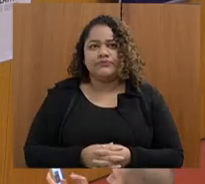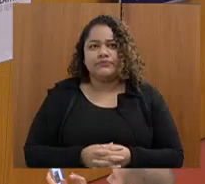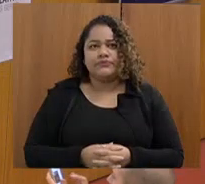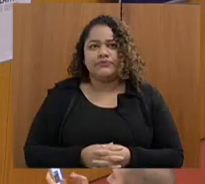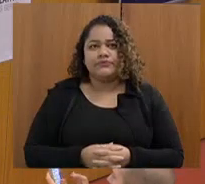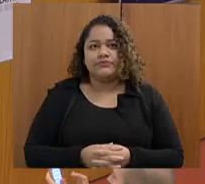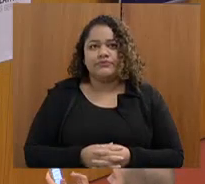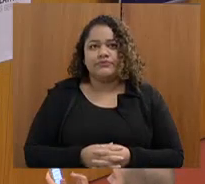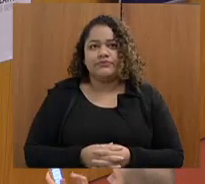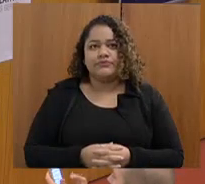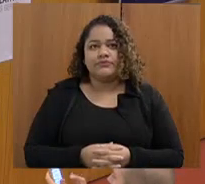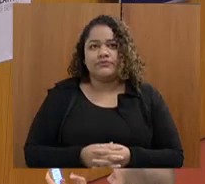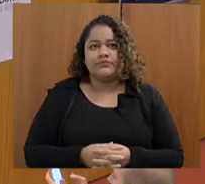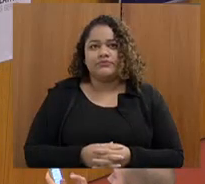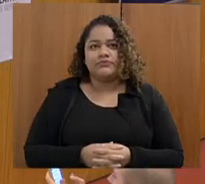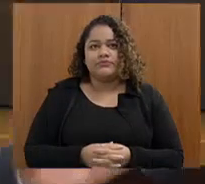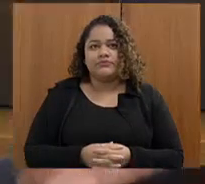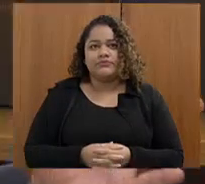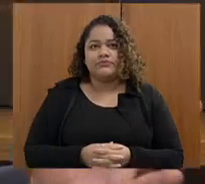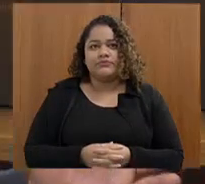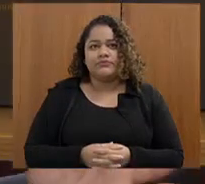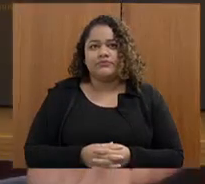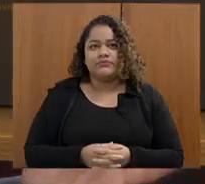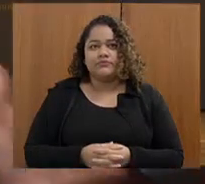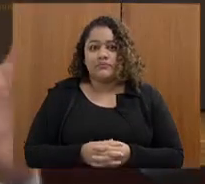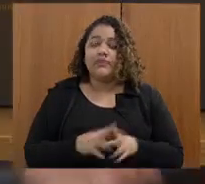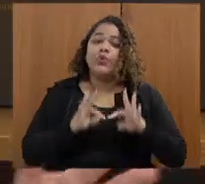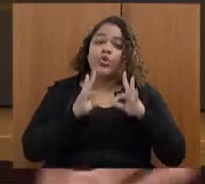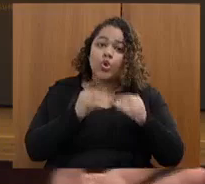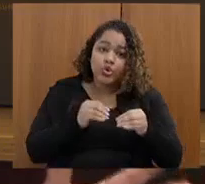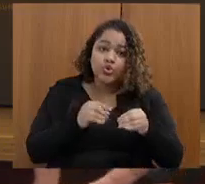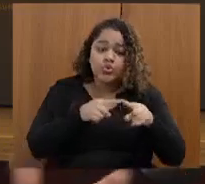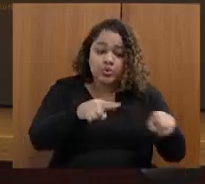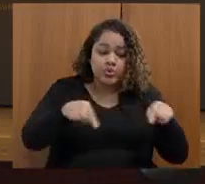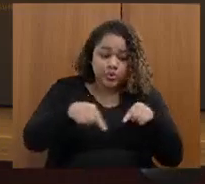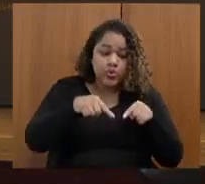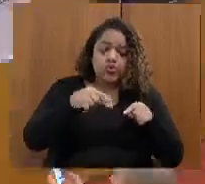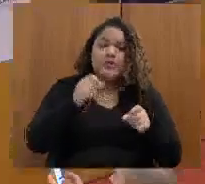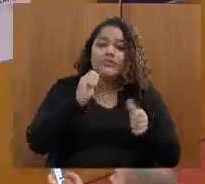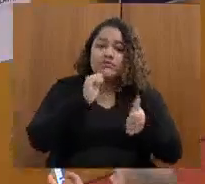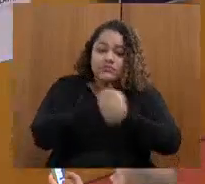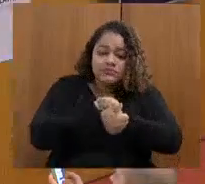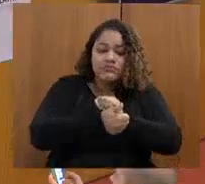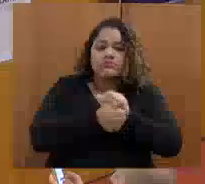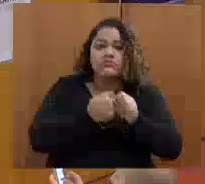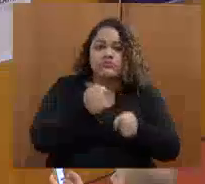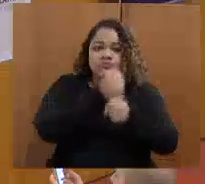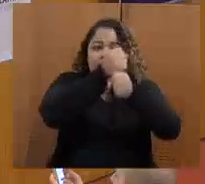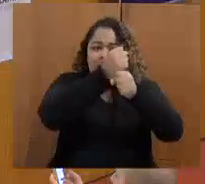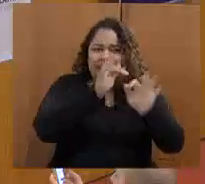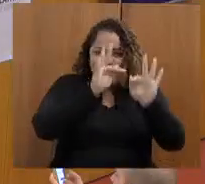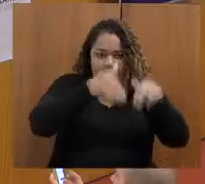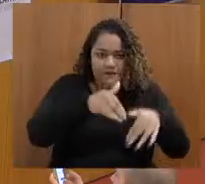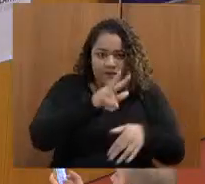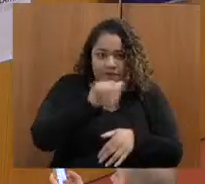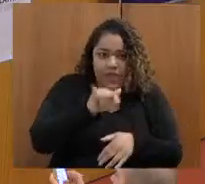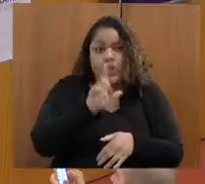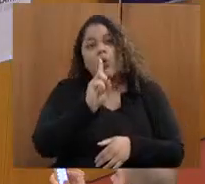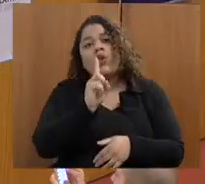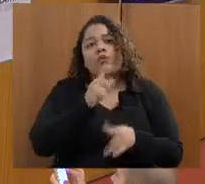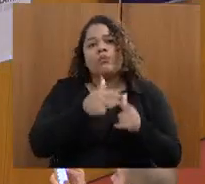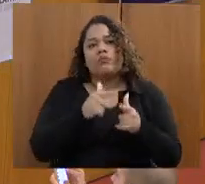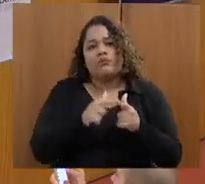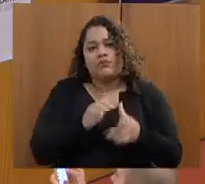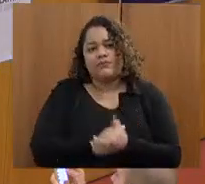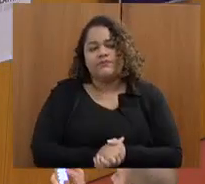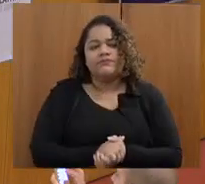todos estão sendo feitas as quais as quadras ou tem alguma que deu algum problema Deputado Essas são